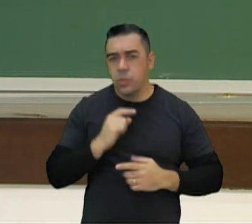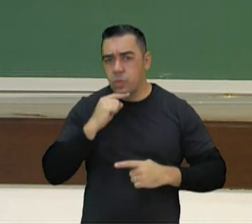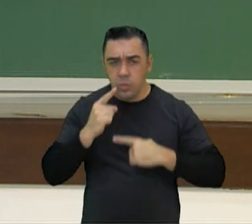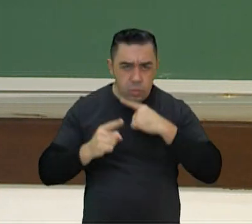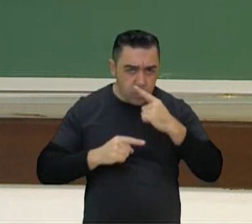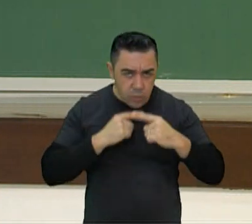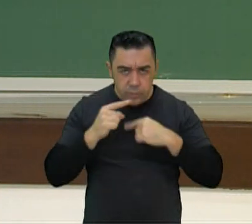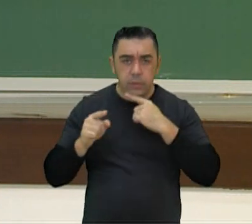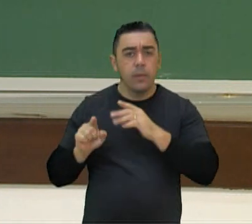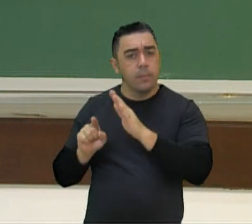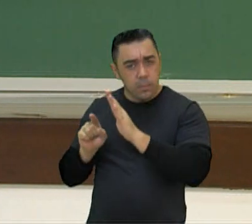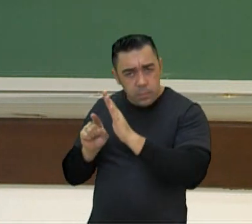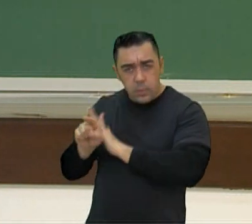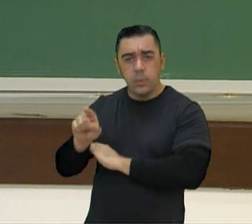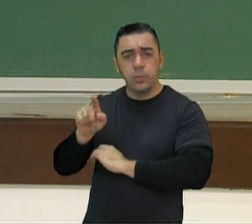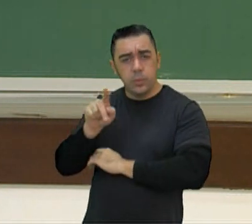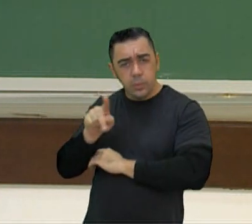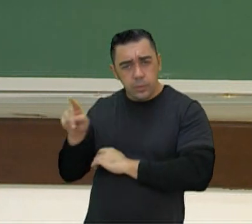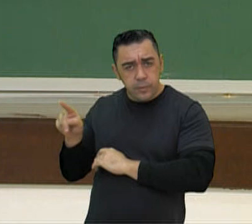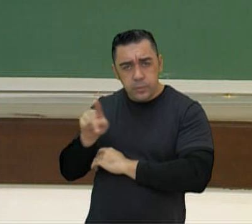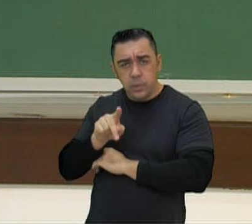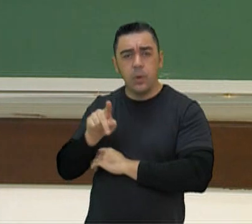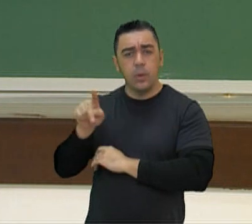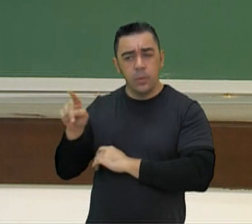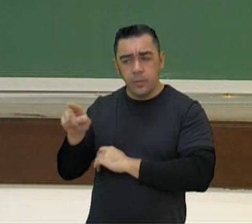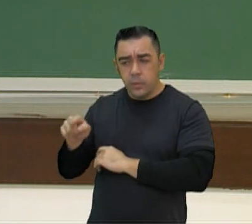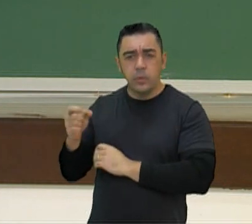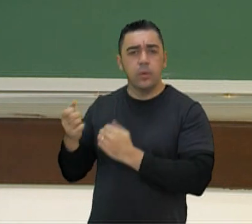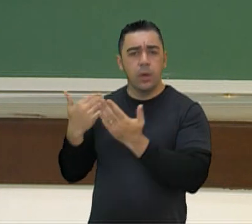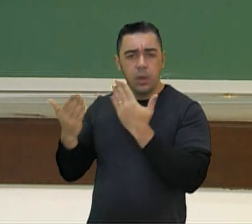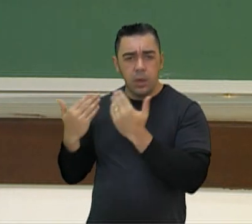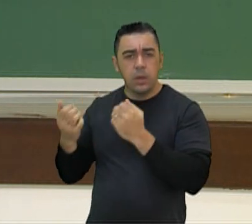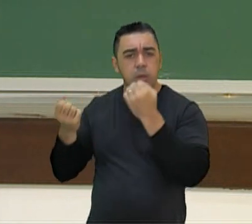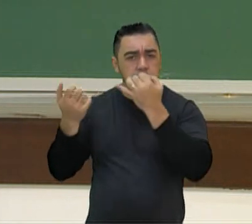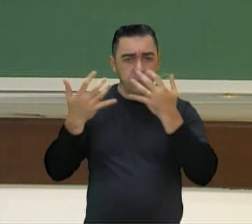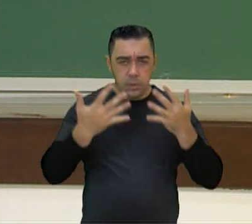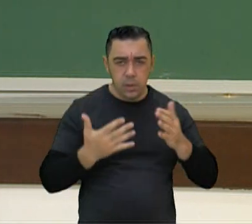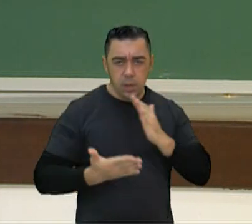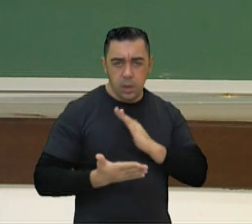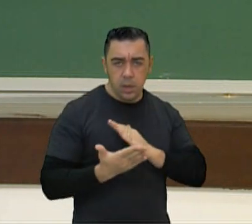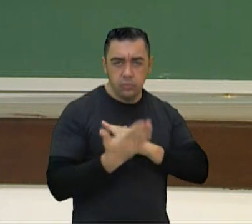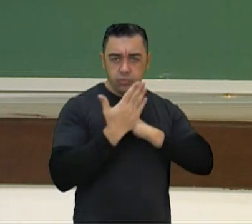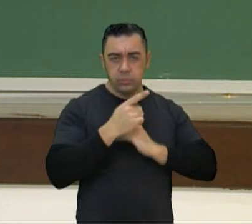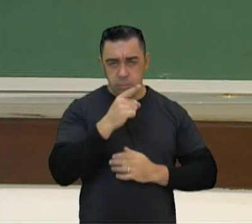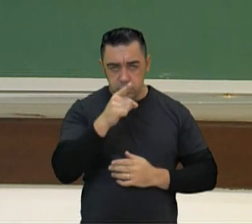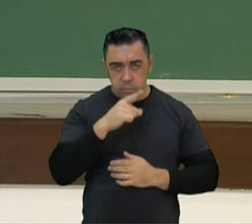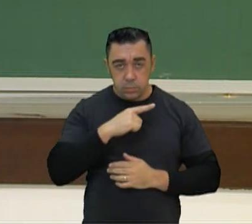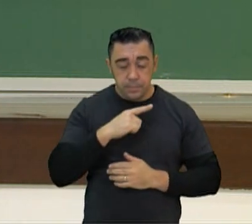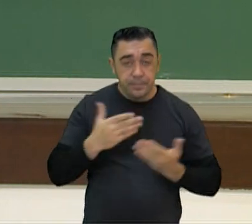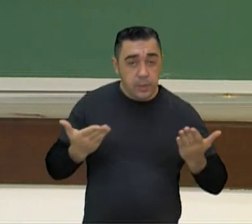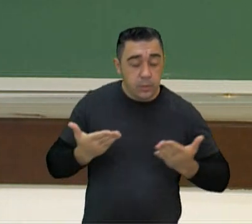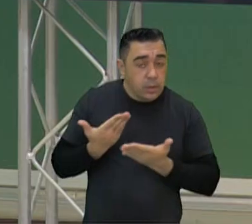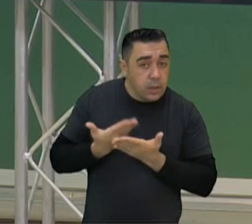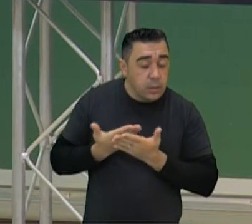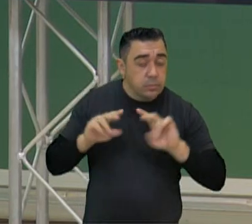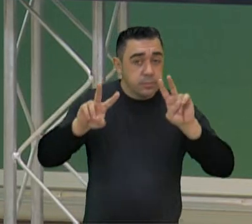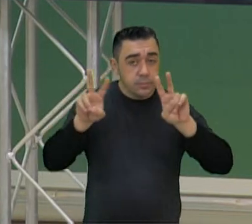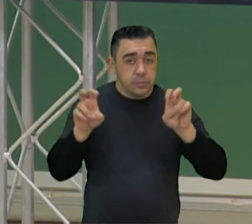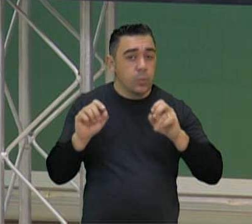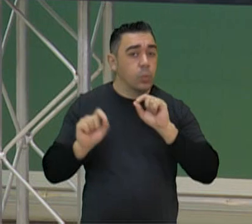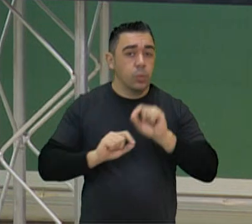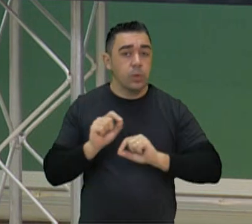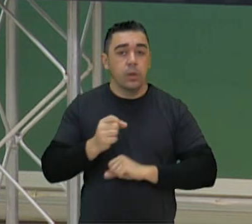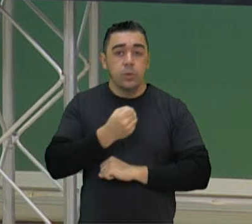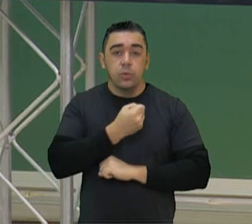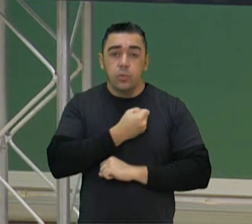dúvida, entre em contato com os seus professores para que eles possam lhe auxiliar. A nossa aula de hoje, o tema é